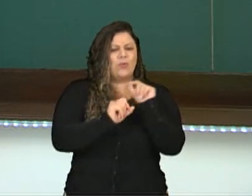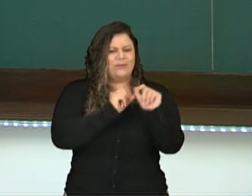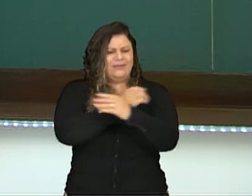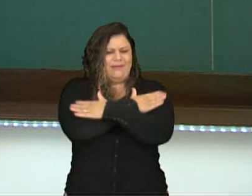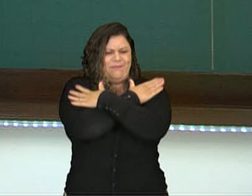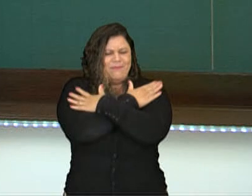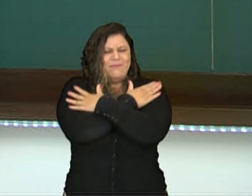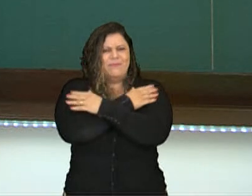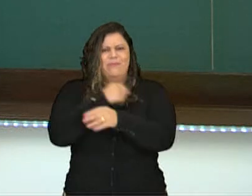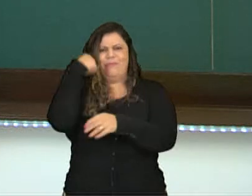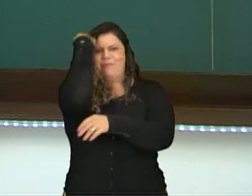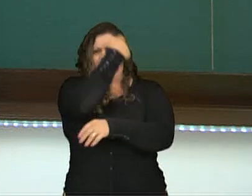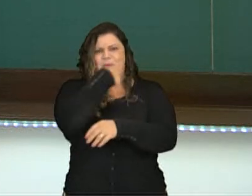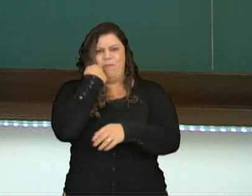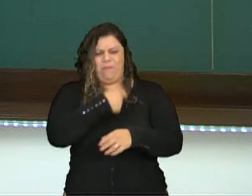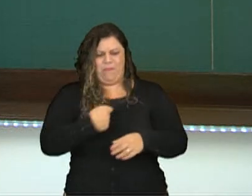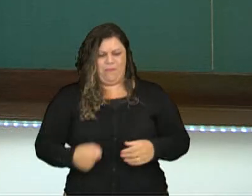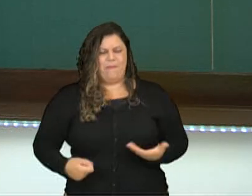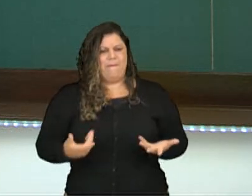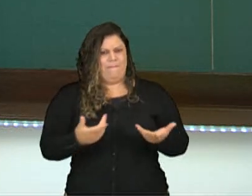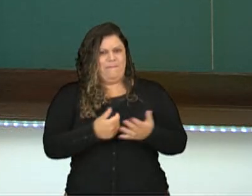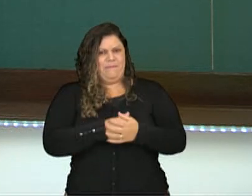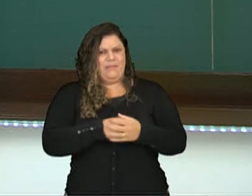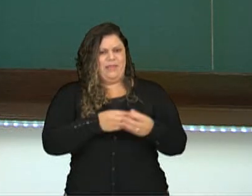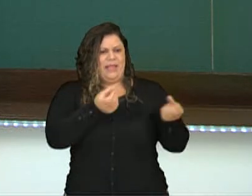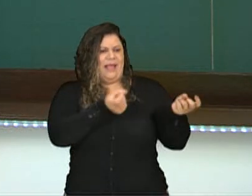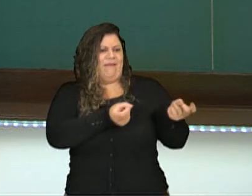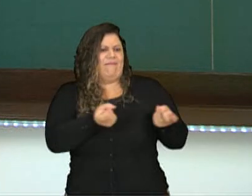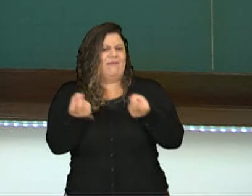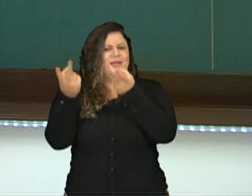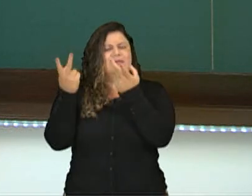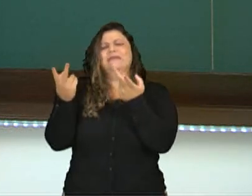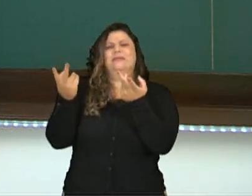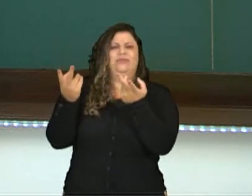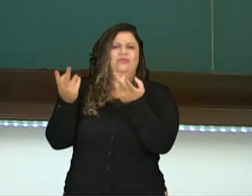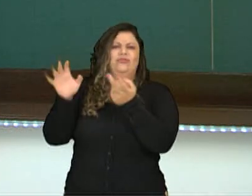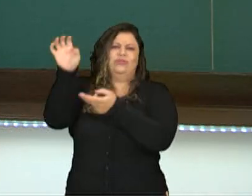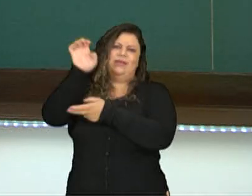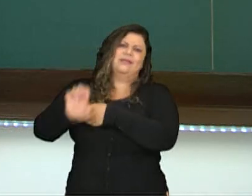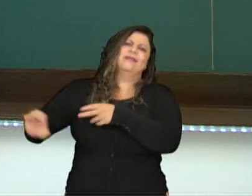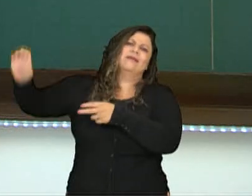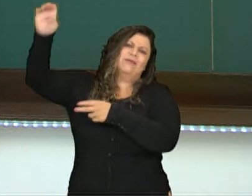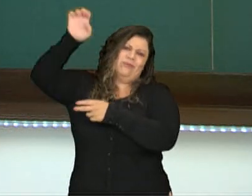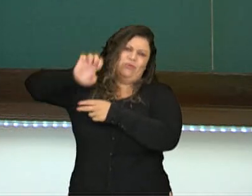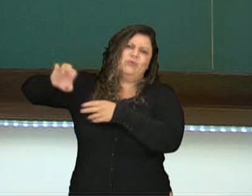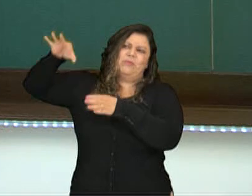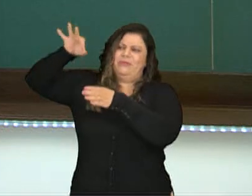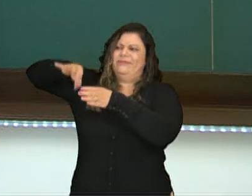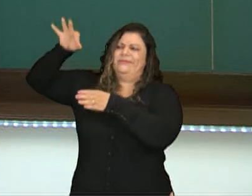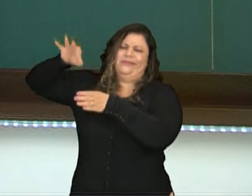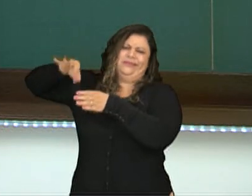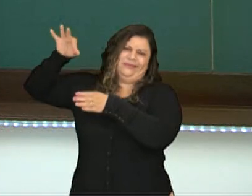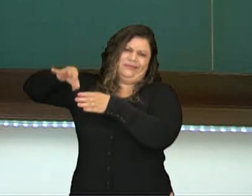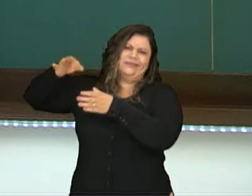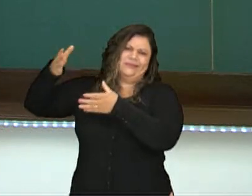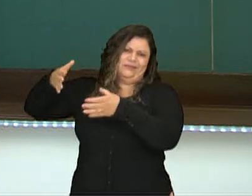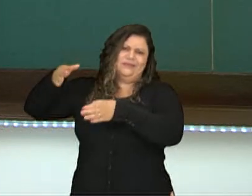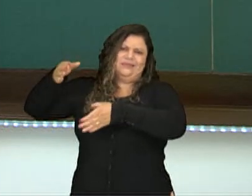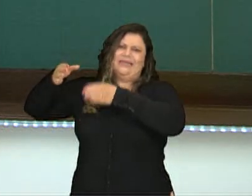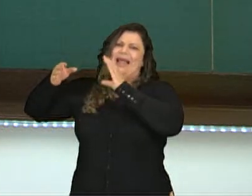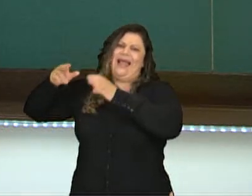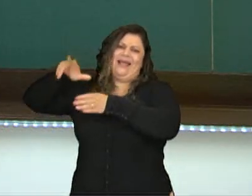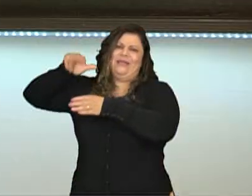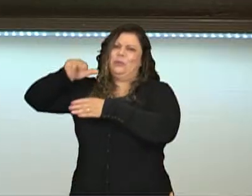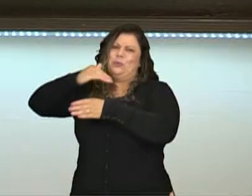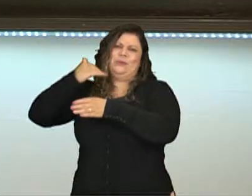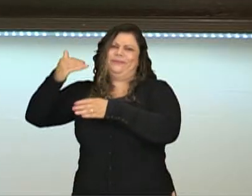e vendiam como uma espécie de chá da imortalidade lá na Europa. Na Europa, pensa.